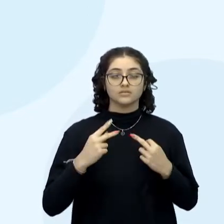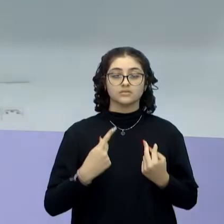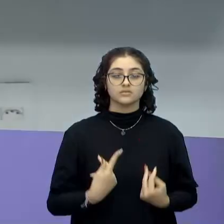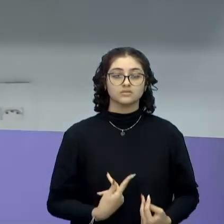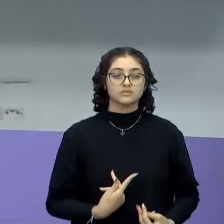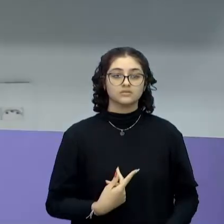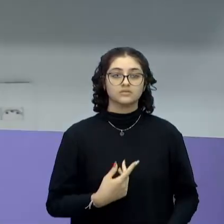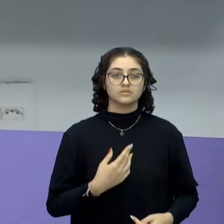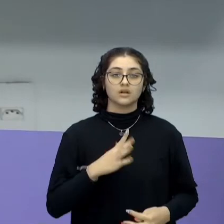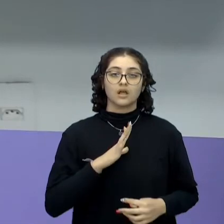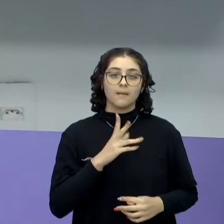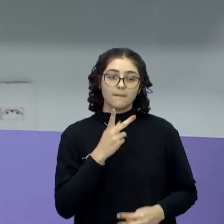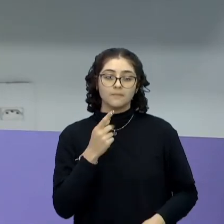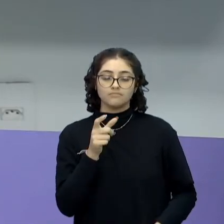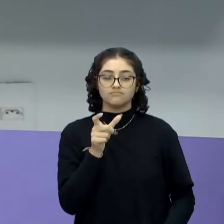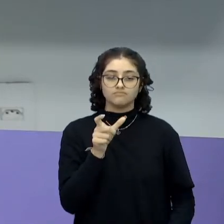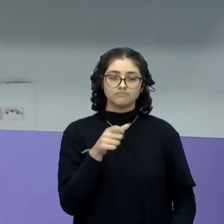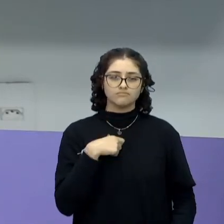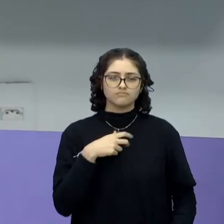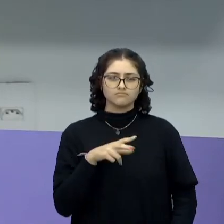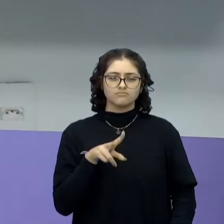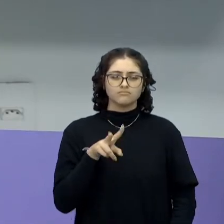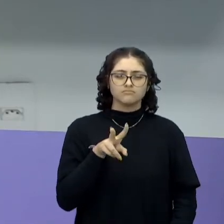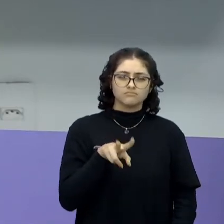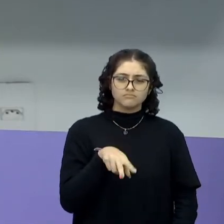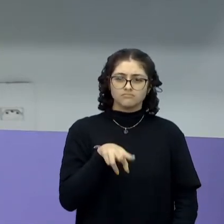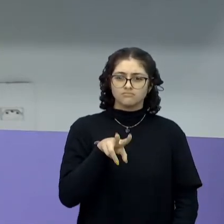Alguns são encarados como se